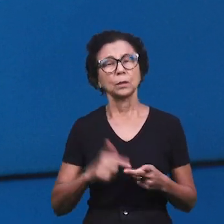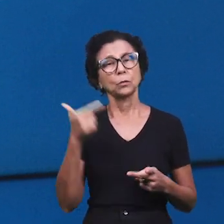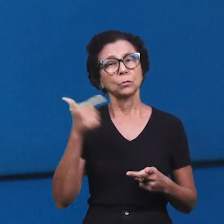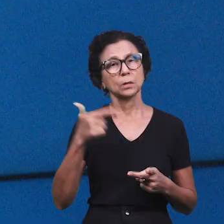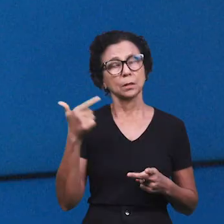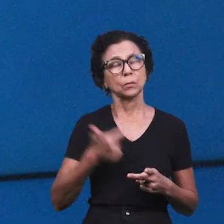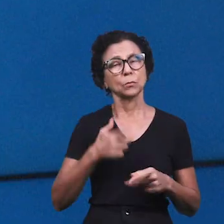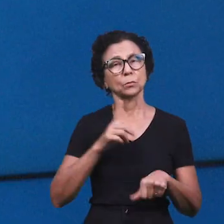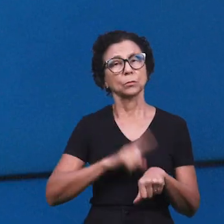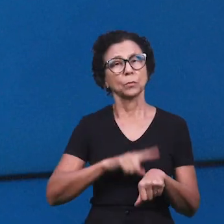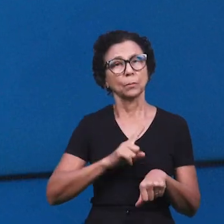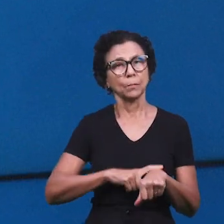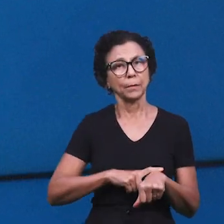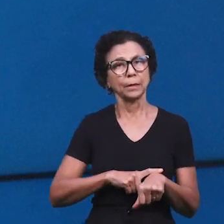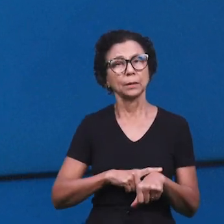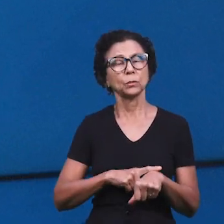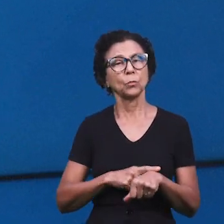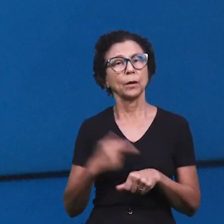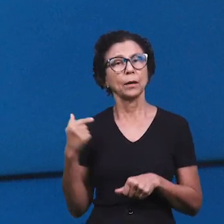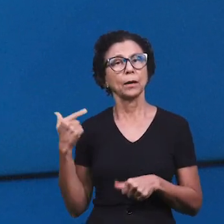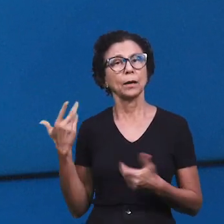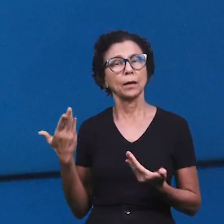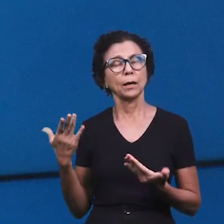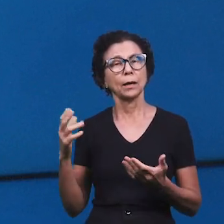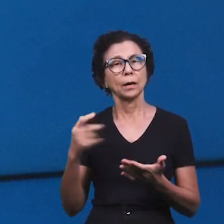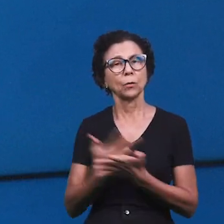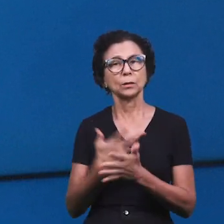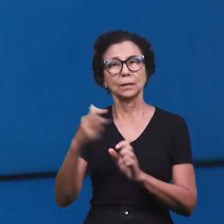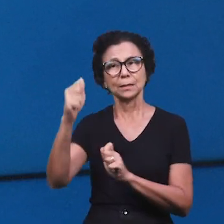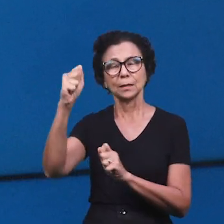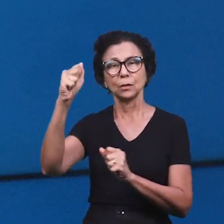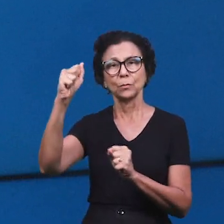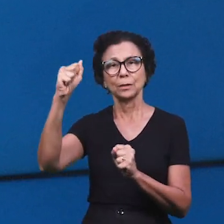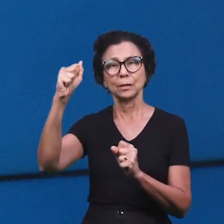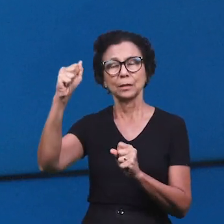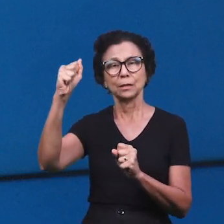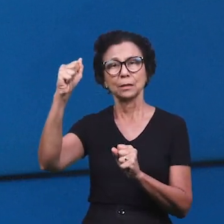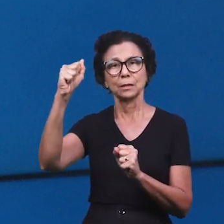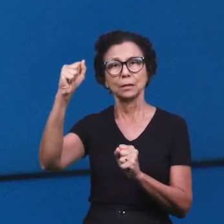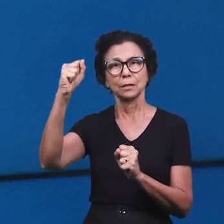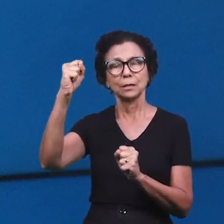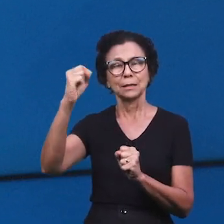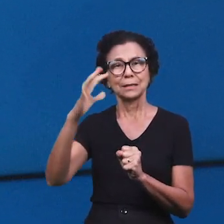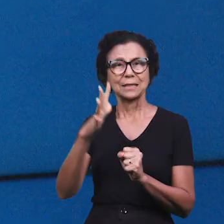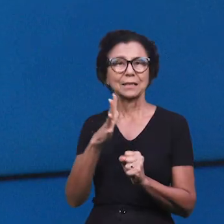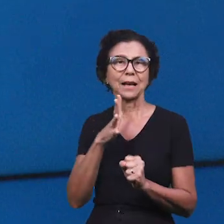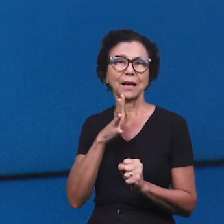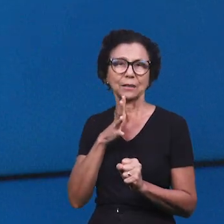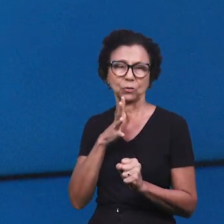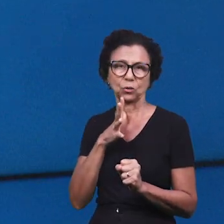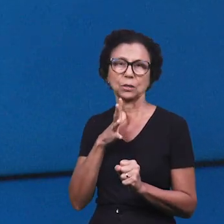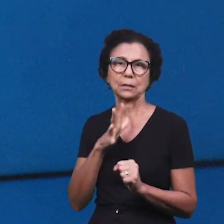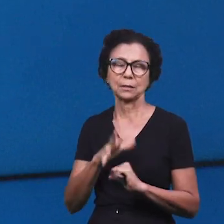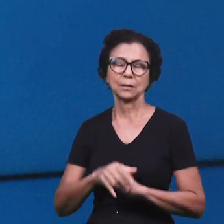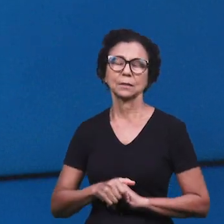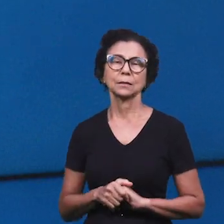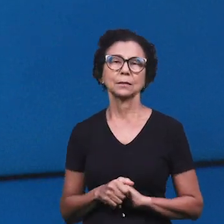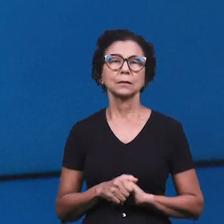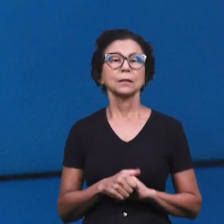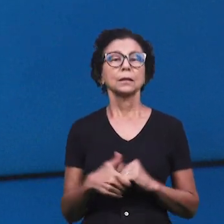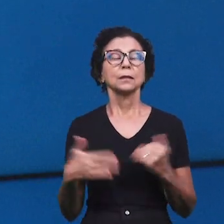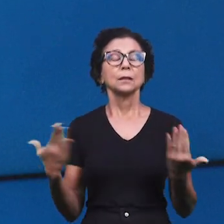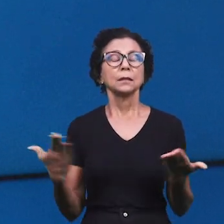estava a palavra agora? A palavra agora estava na descoberta do tesouro que estava escondido. Então, a palavra agora, ela